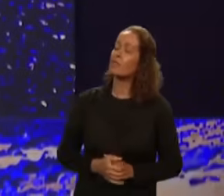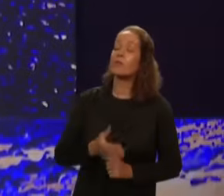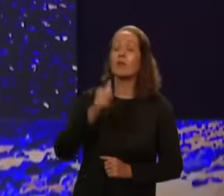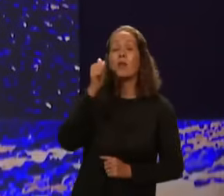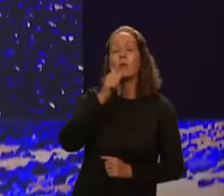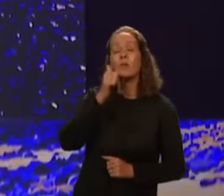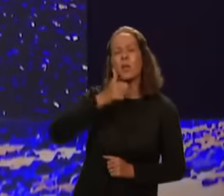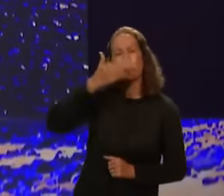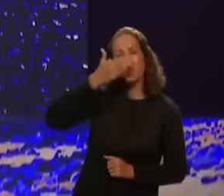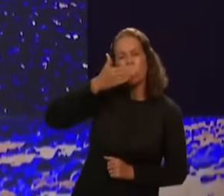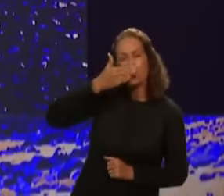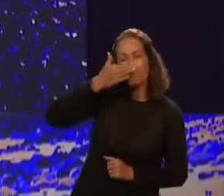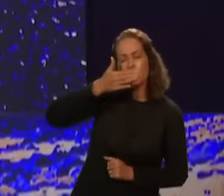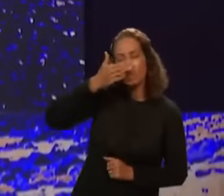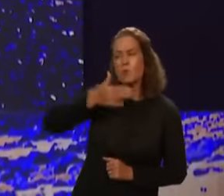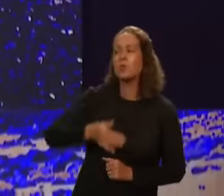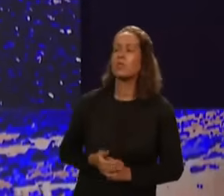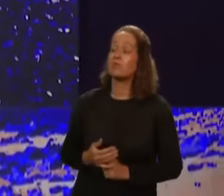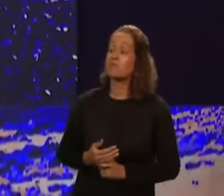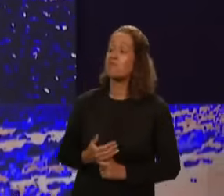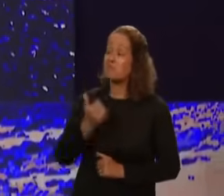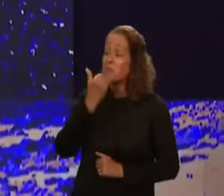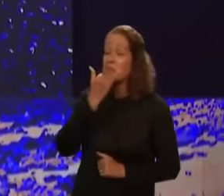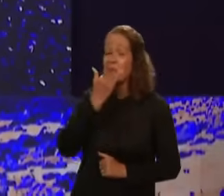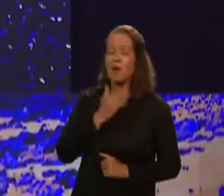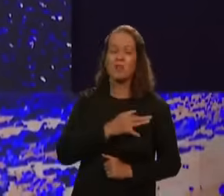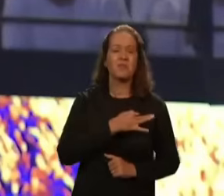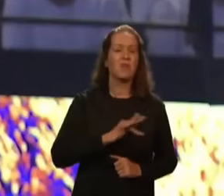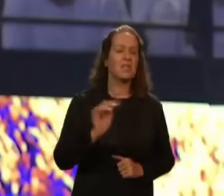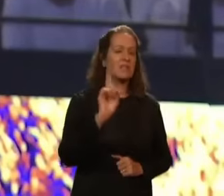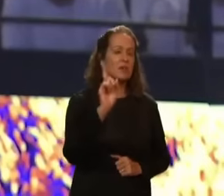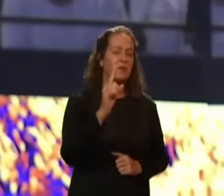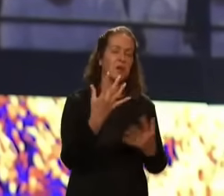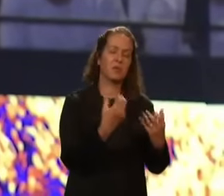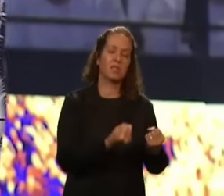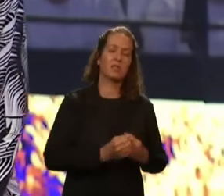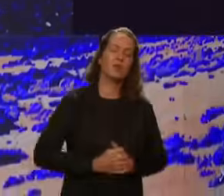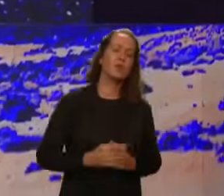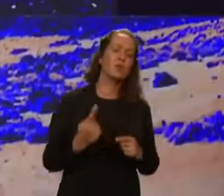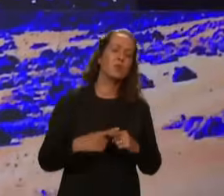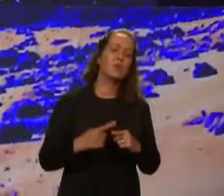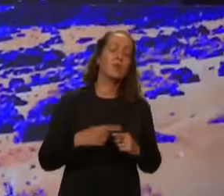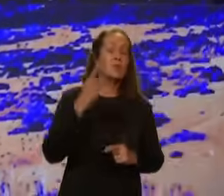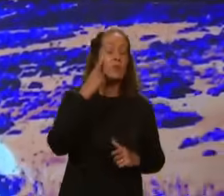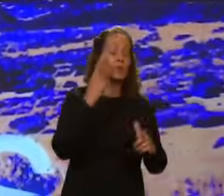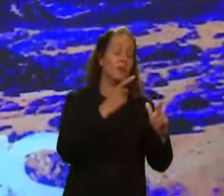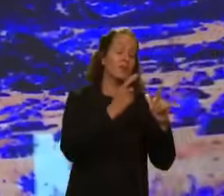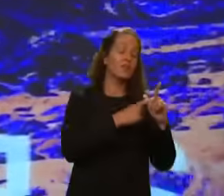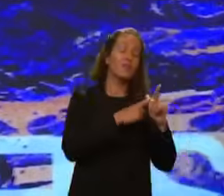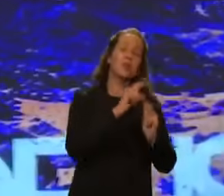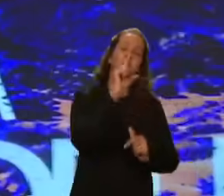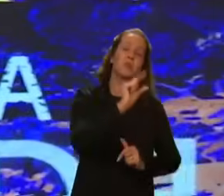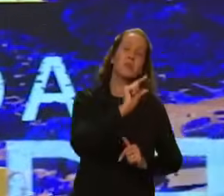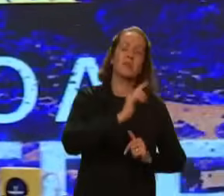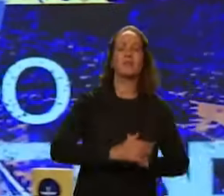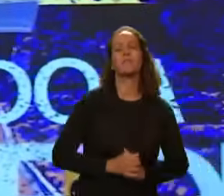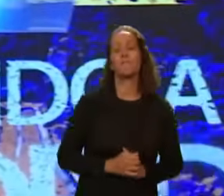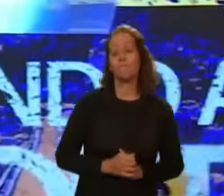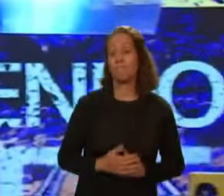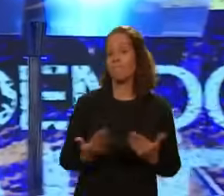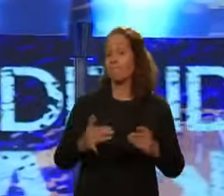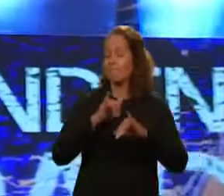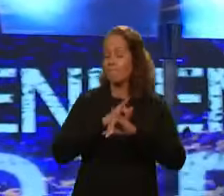prostituta saiu perdoada e o fariseu não, porque ele achava que a dívida dele era pequena. Deixa eu te dar uma notícia: todos nós temos uma